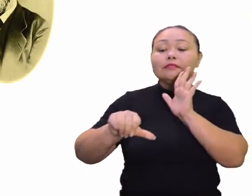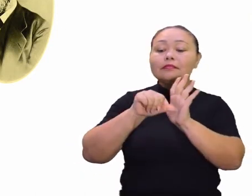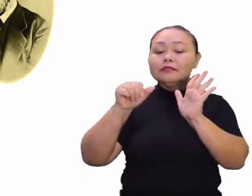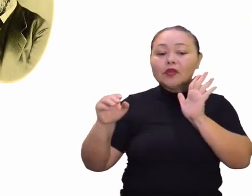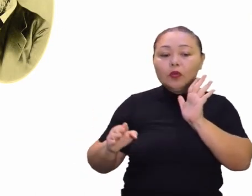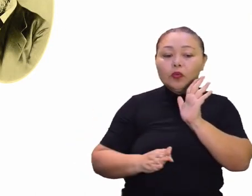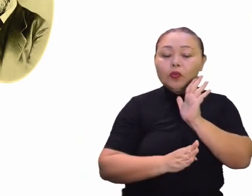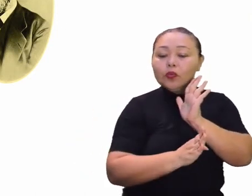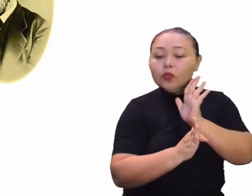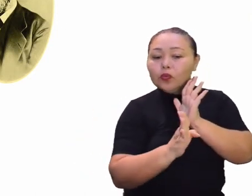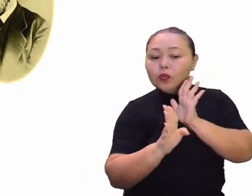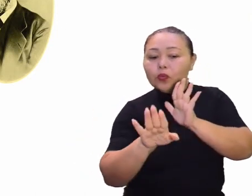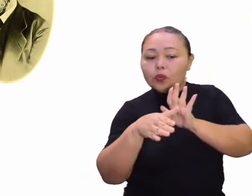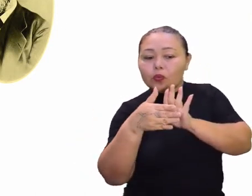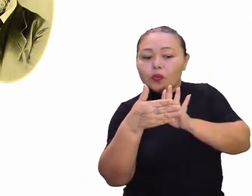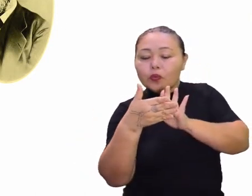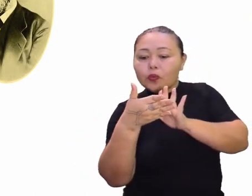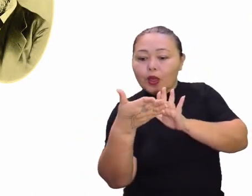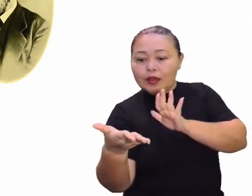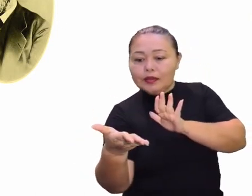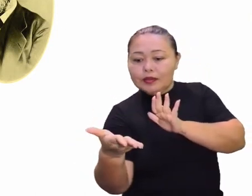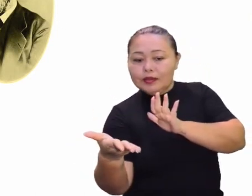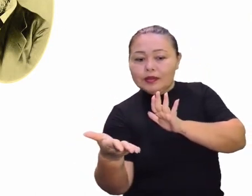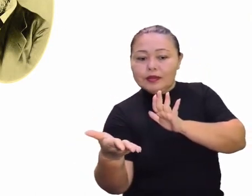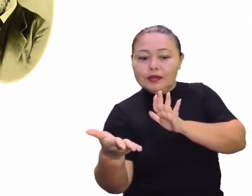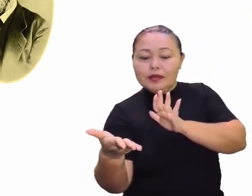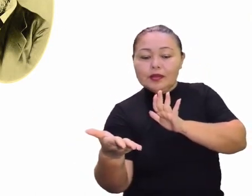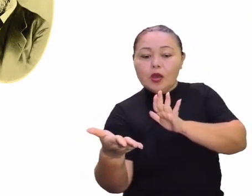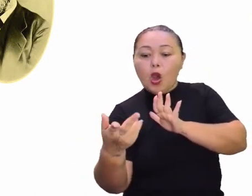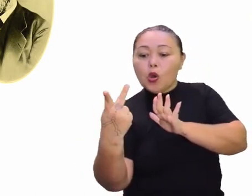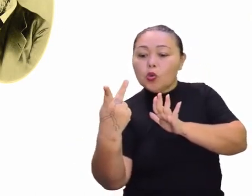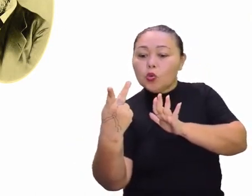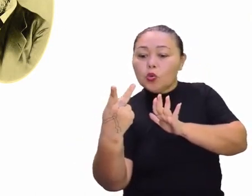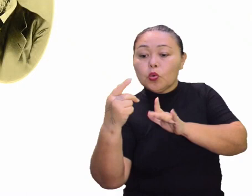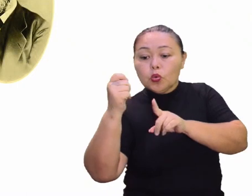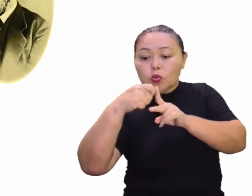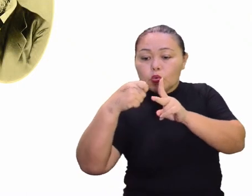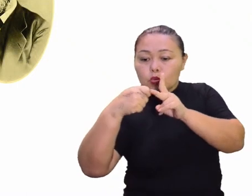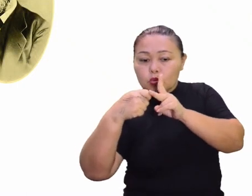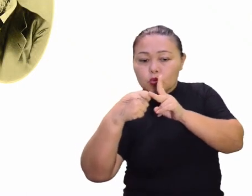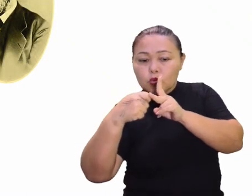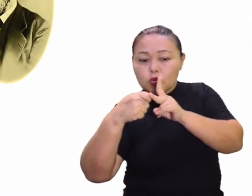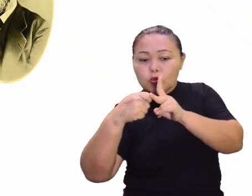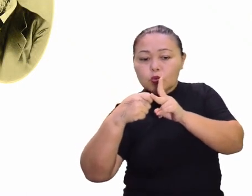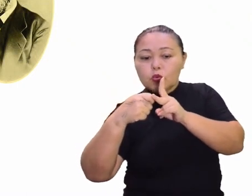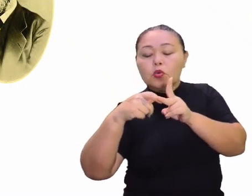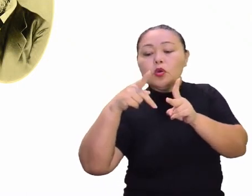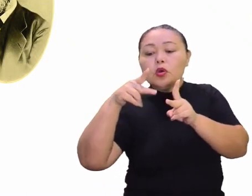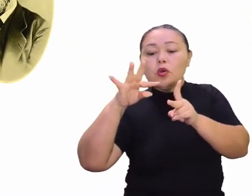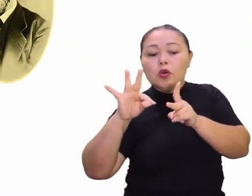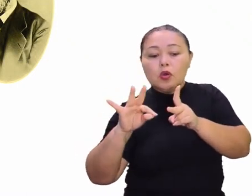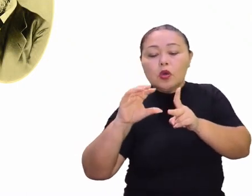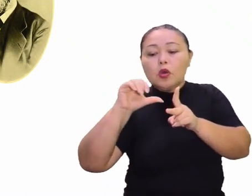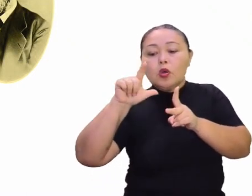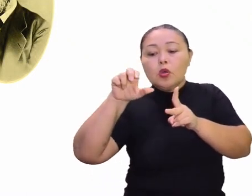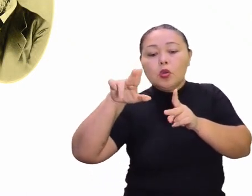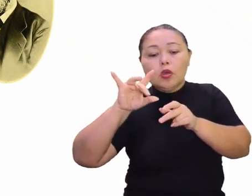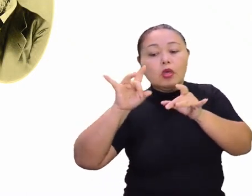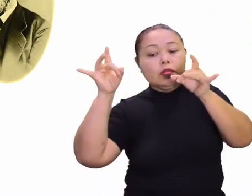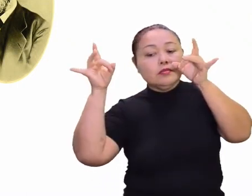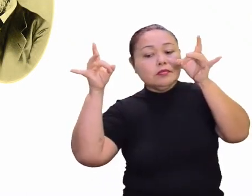primeira curva? Capotou, meu amigo. Menos de 2 meses depois, a Pitt Collins